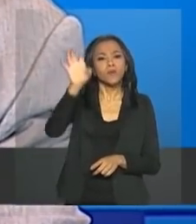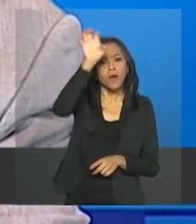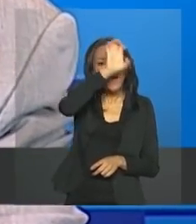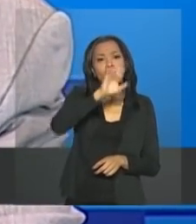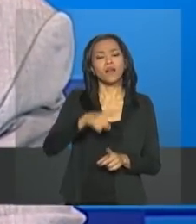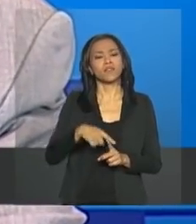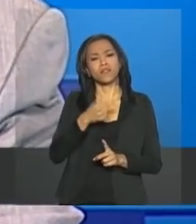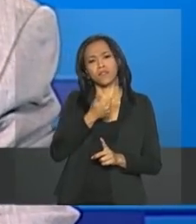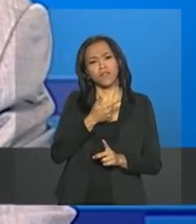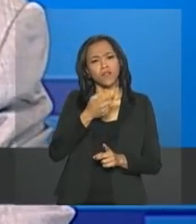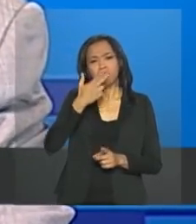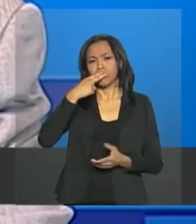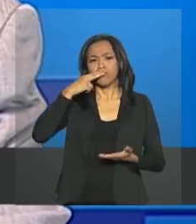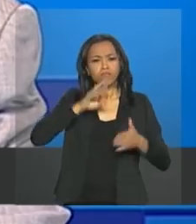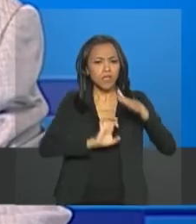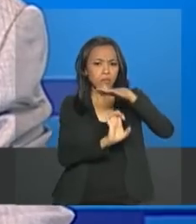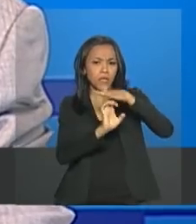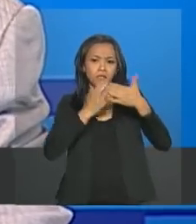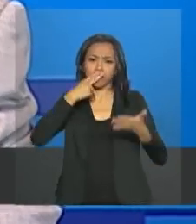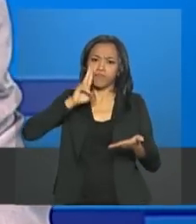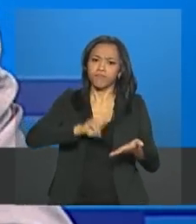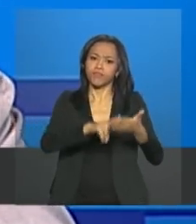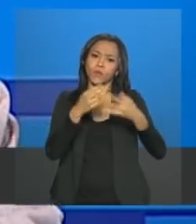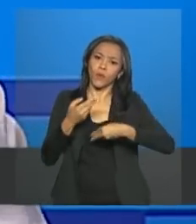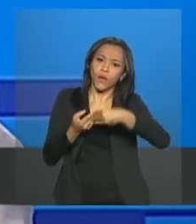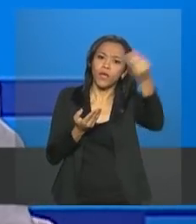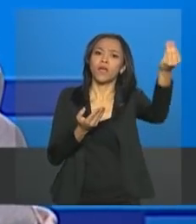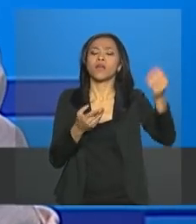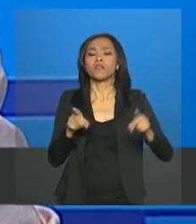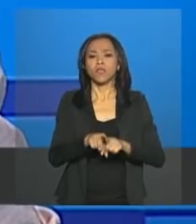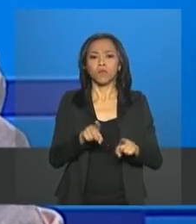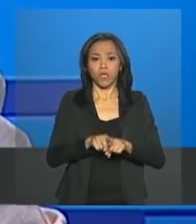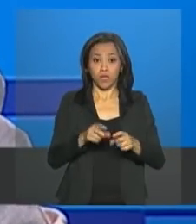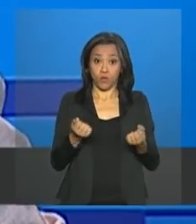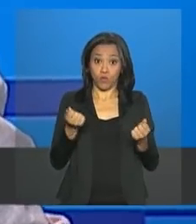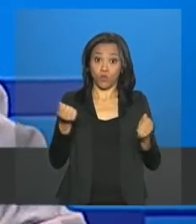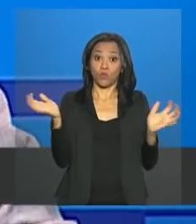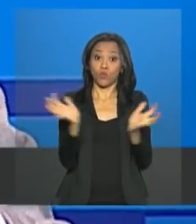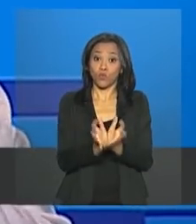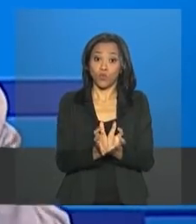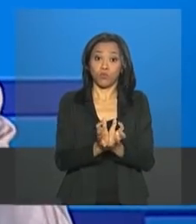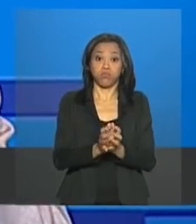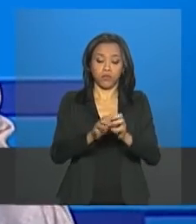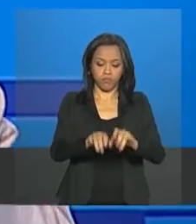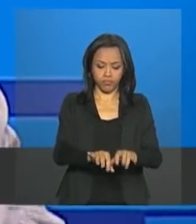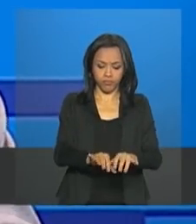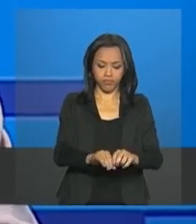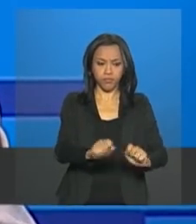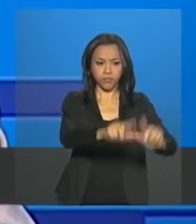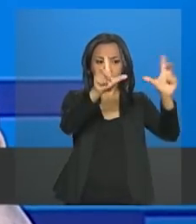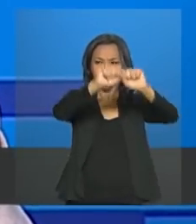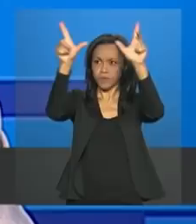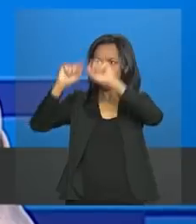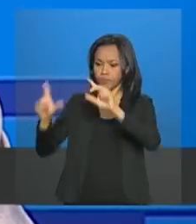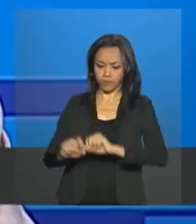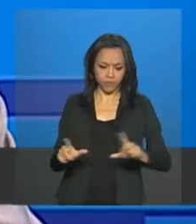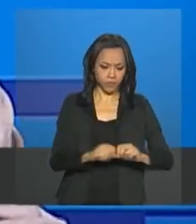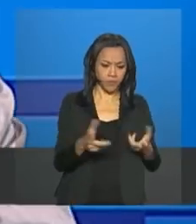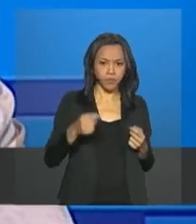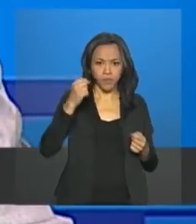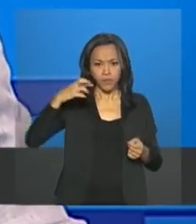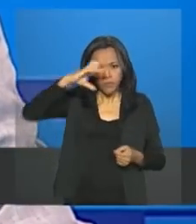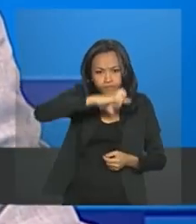pessoal que está lá fazendo o monitoramento no centro de controle em todos os aspectos tivemos um grande